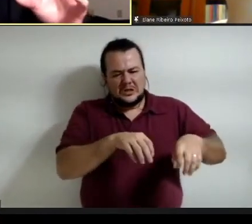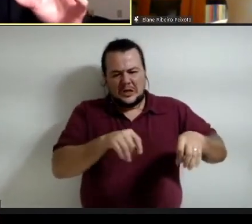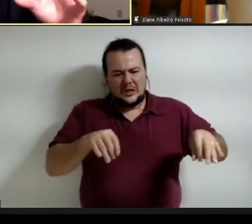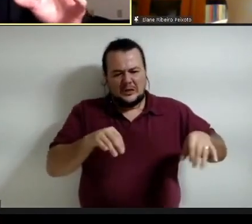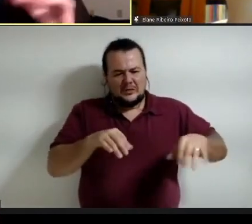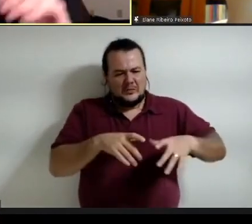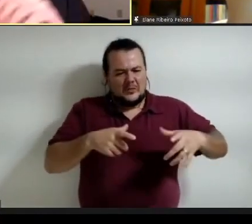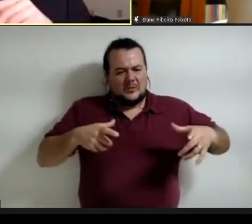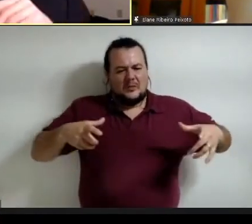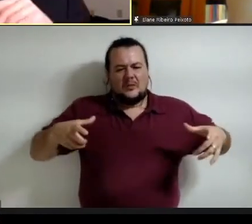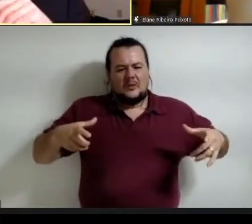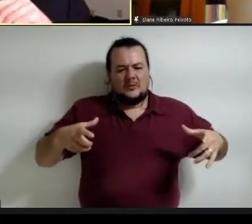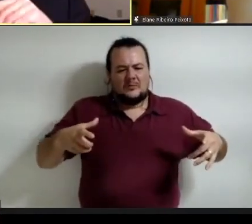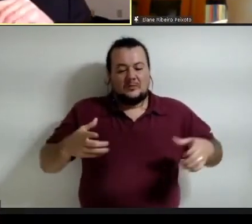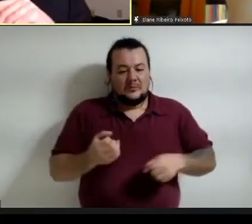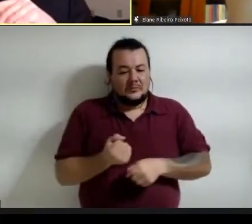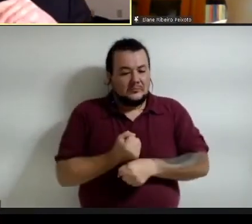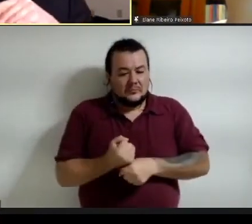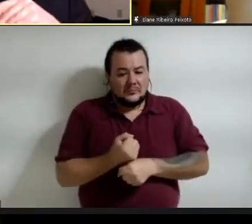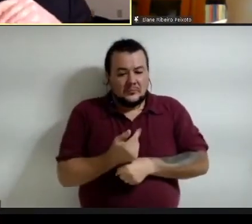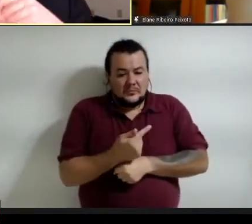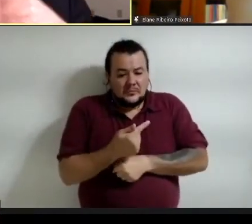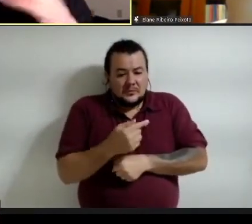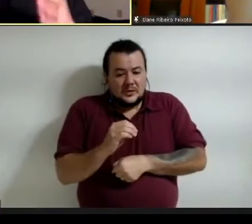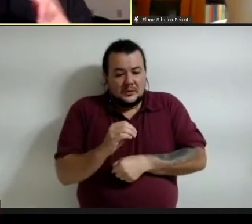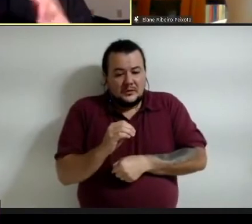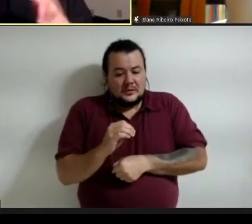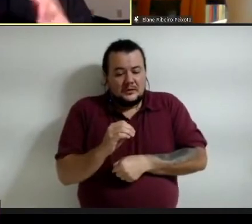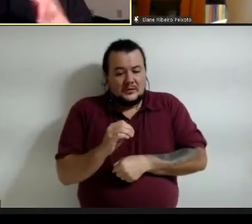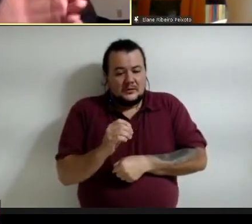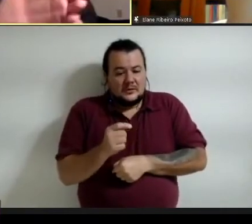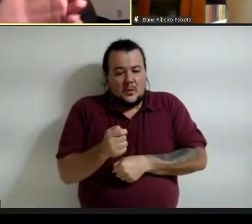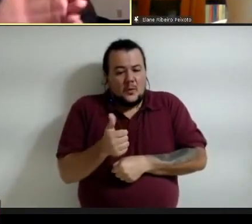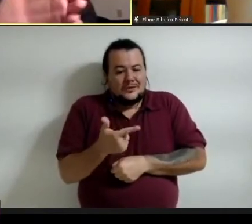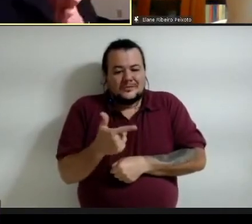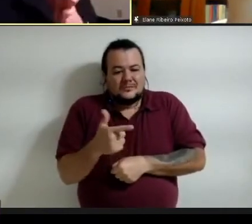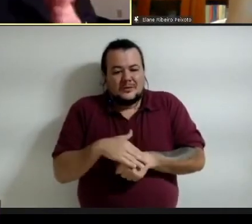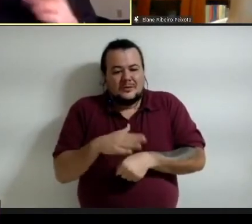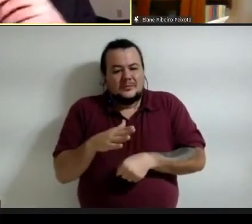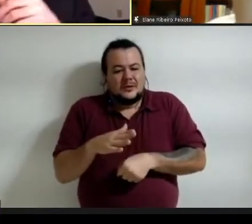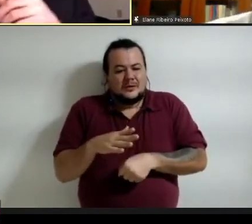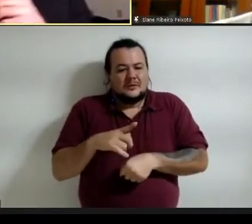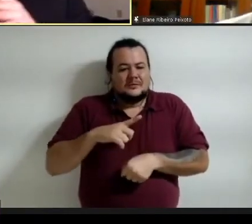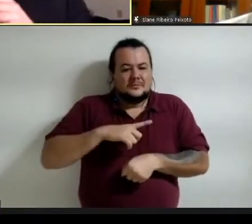tem mais isso, sabe? E existem diversas